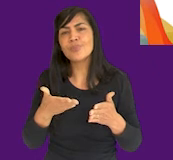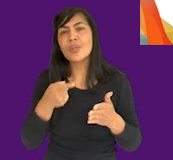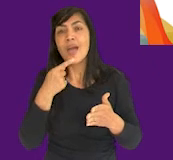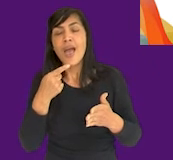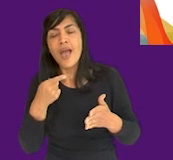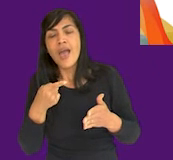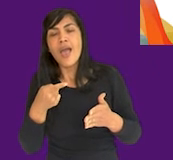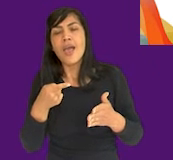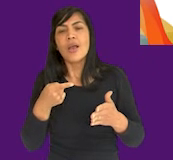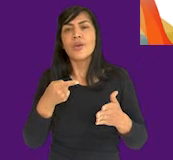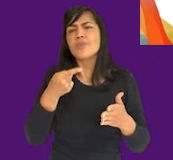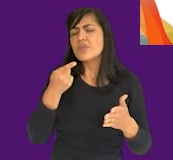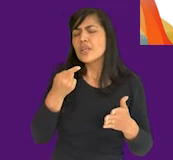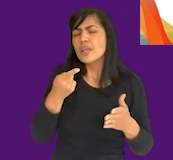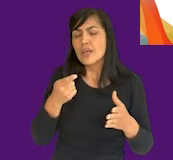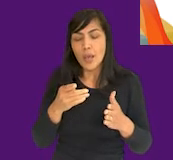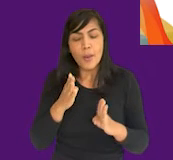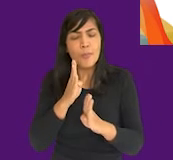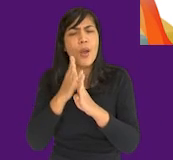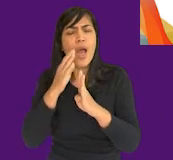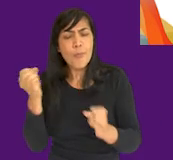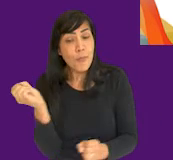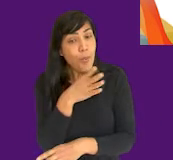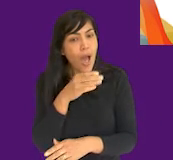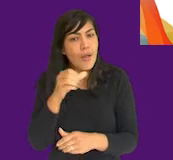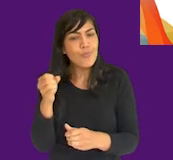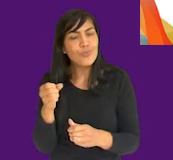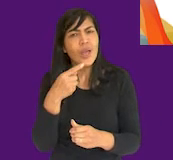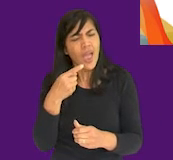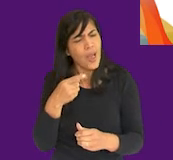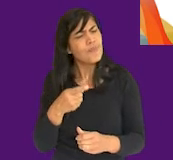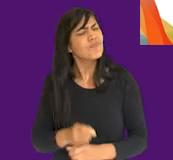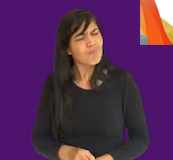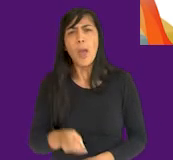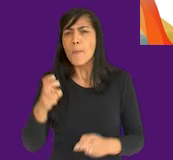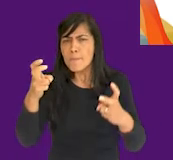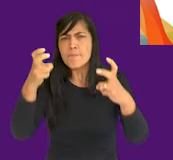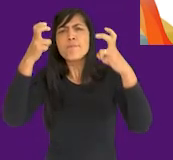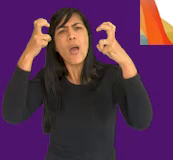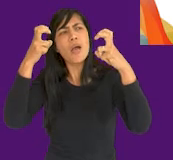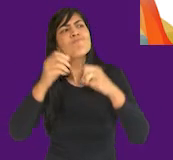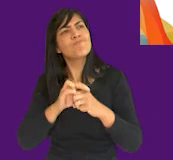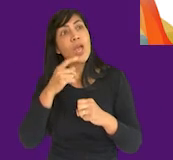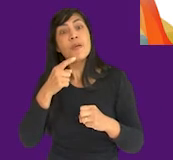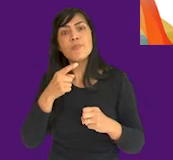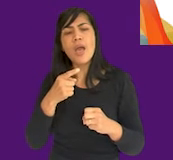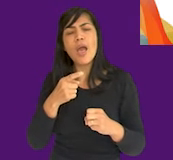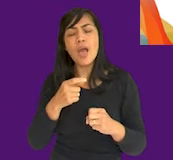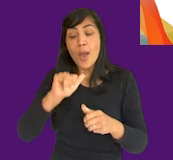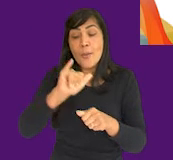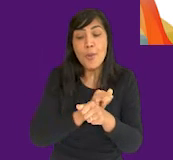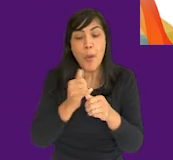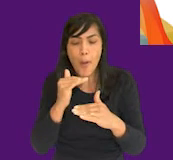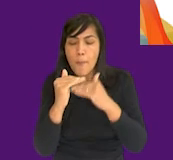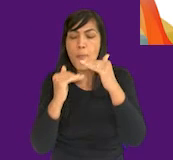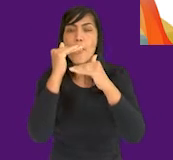Oprah innovation estamos com esse programa e realmente é muito interessante é um programa de crescimento estratégico